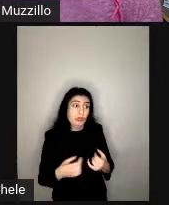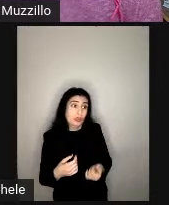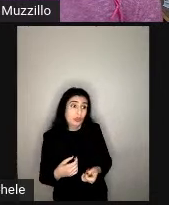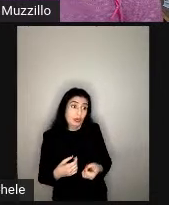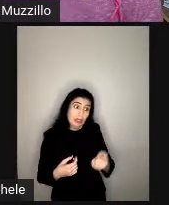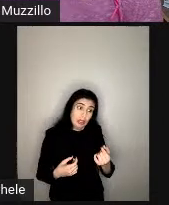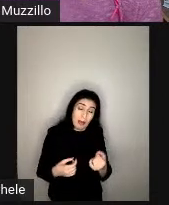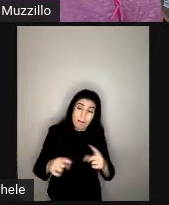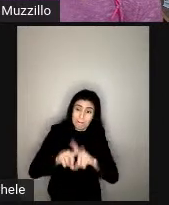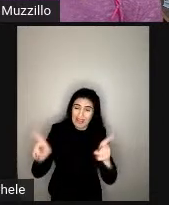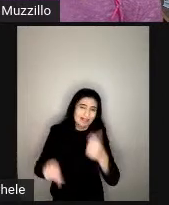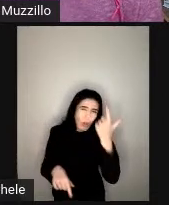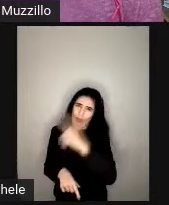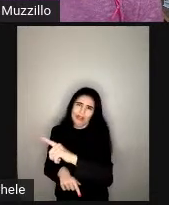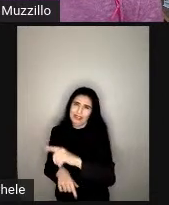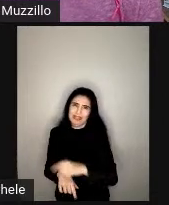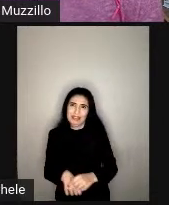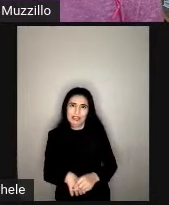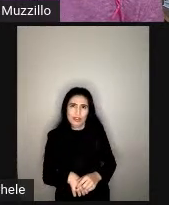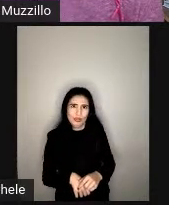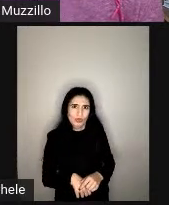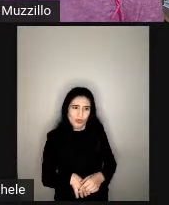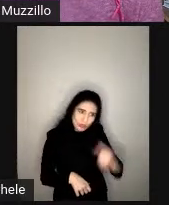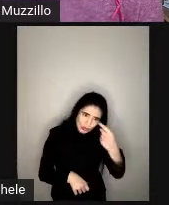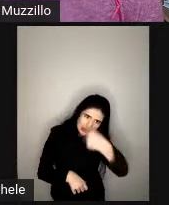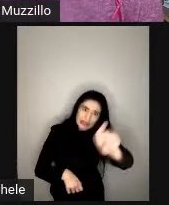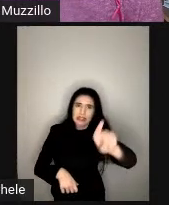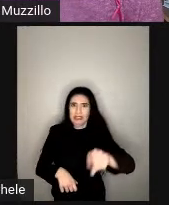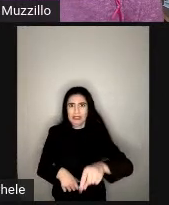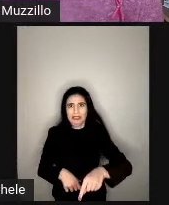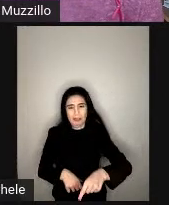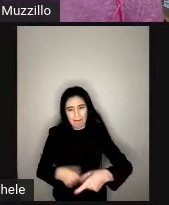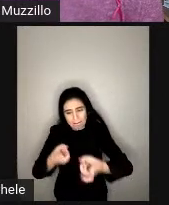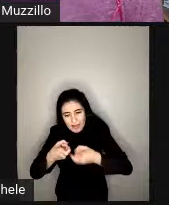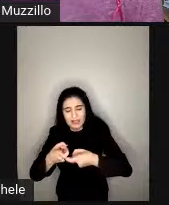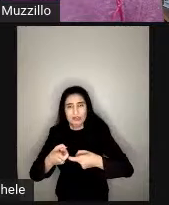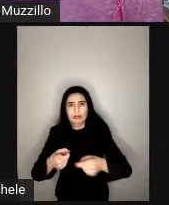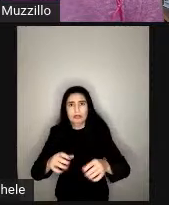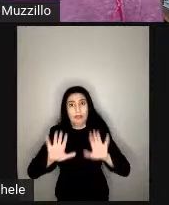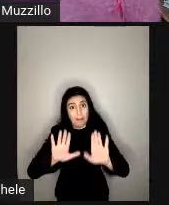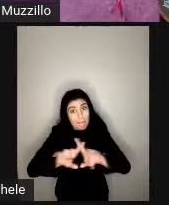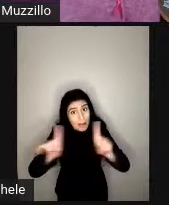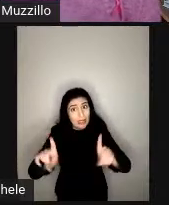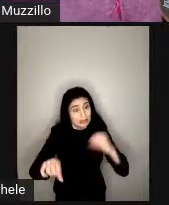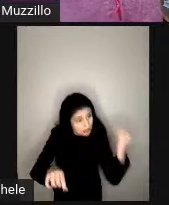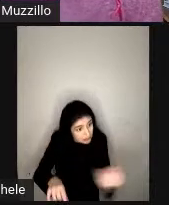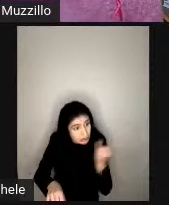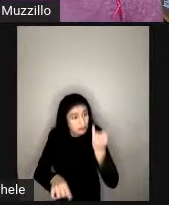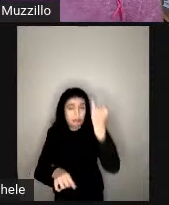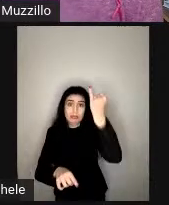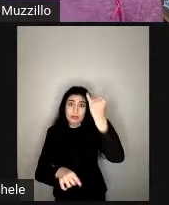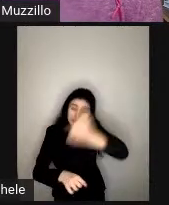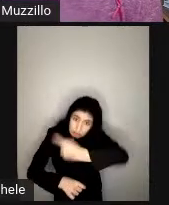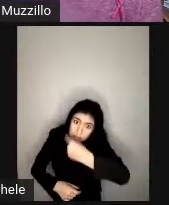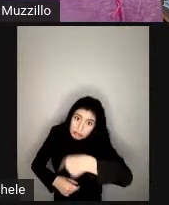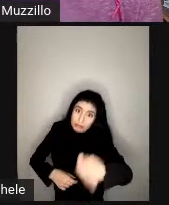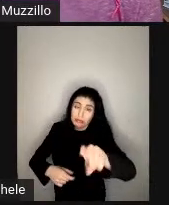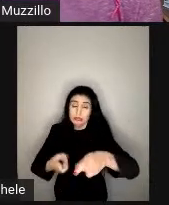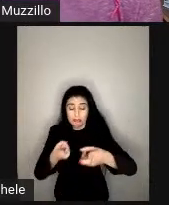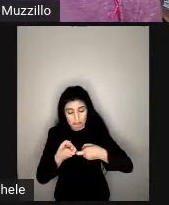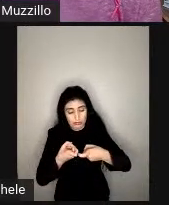espaço para se tratar. É fundamental retomar isso. Porque, realmente, nós estamos num momento em